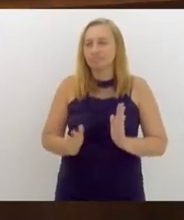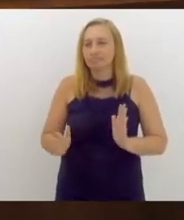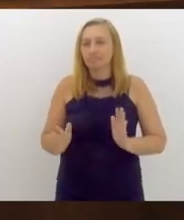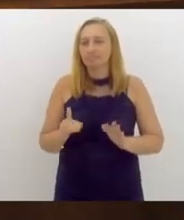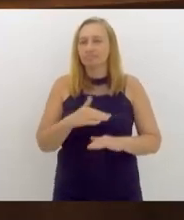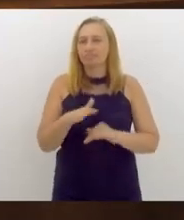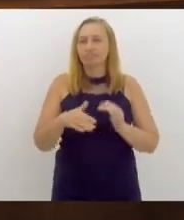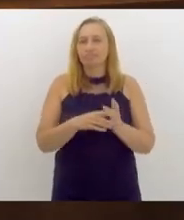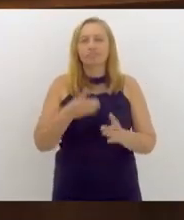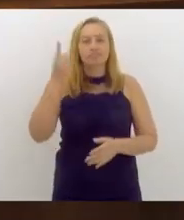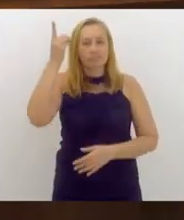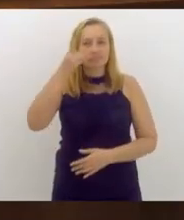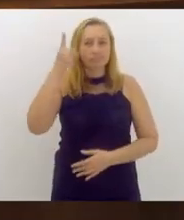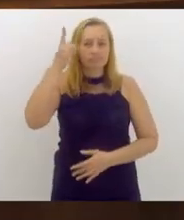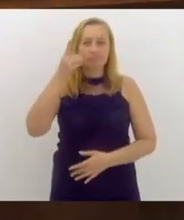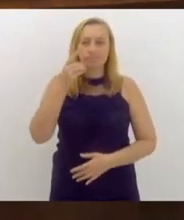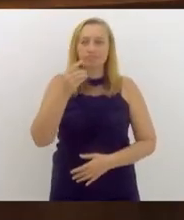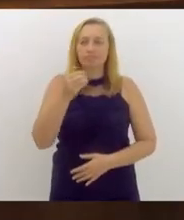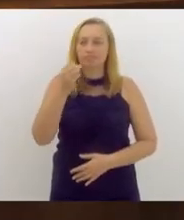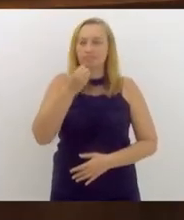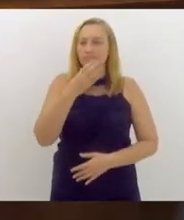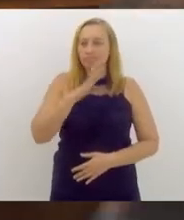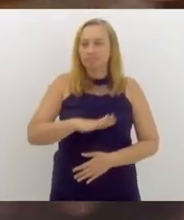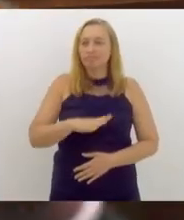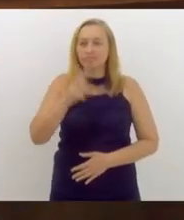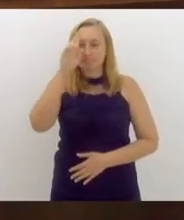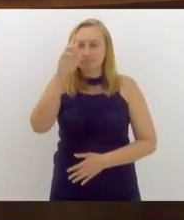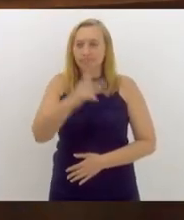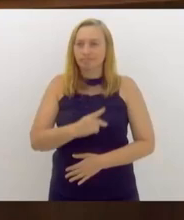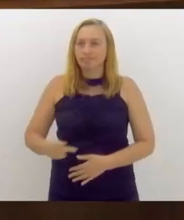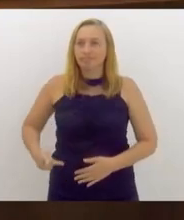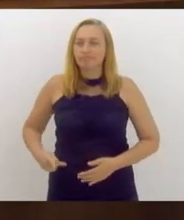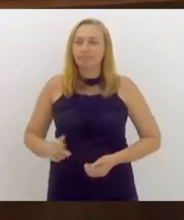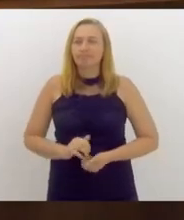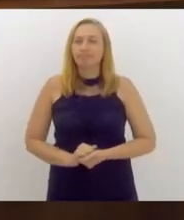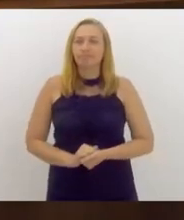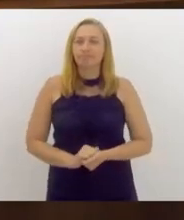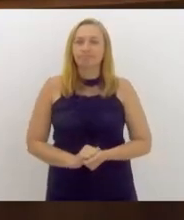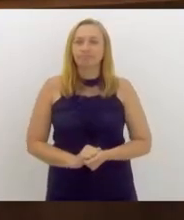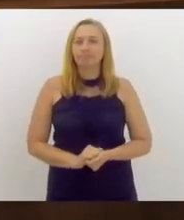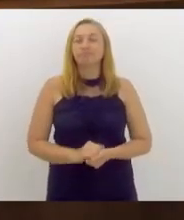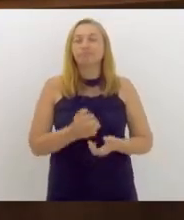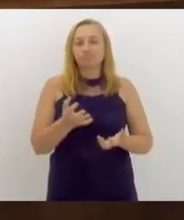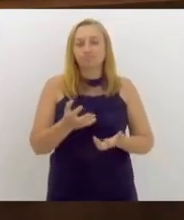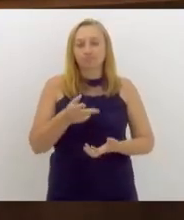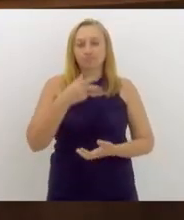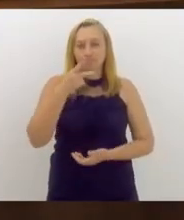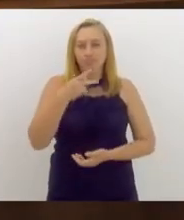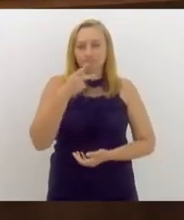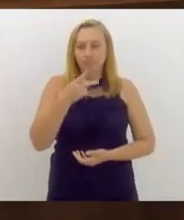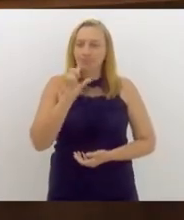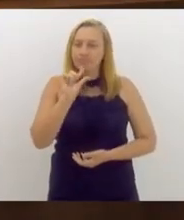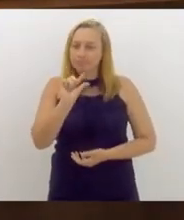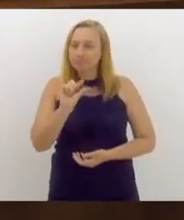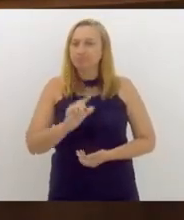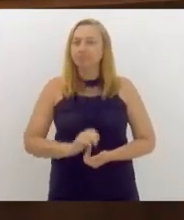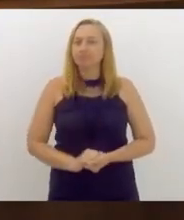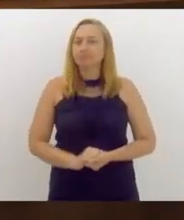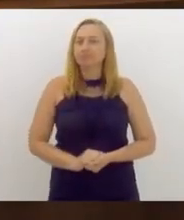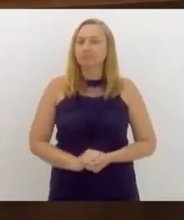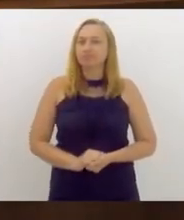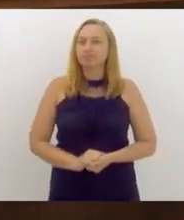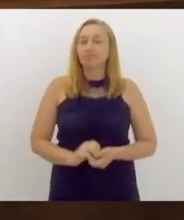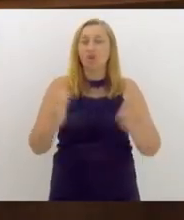senhoras deputados. Senhor presidente, eu queria falar um pouco sobre